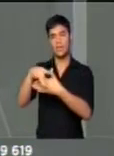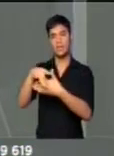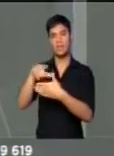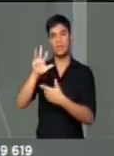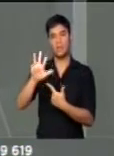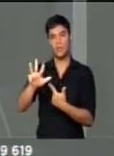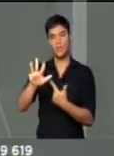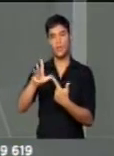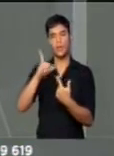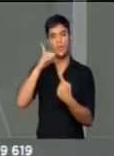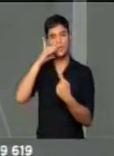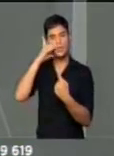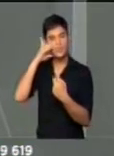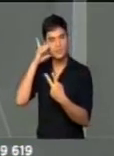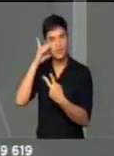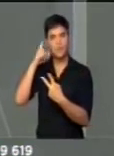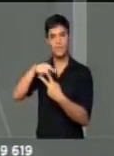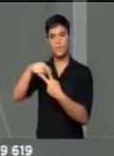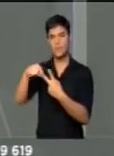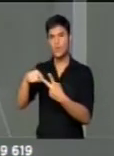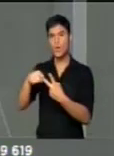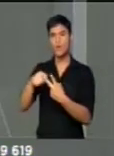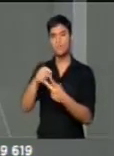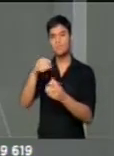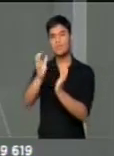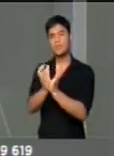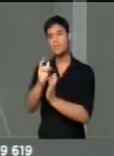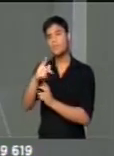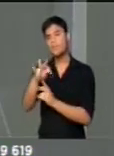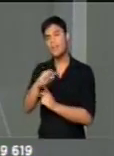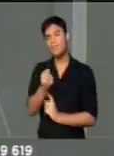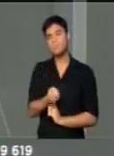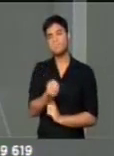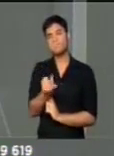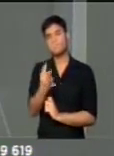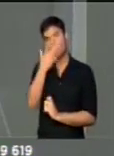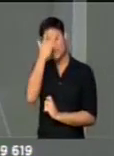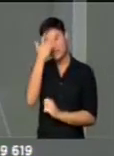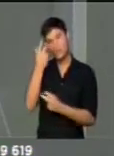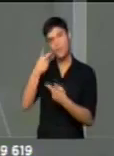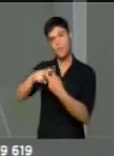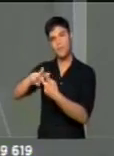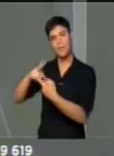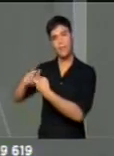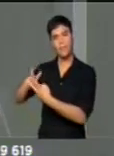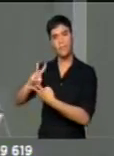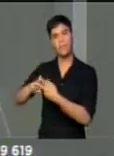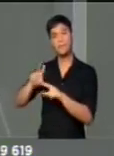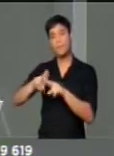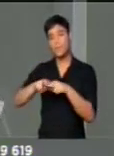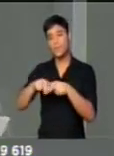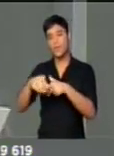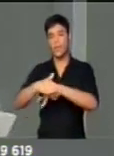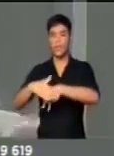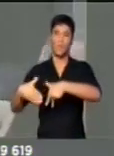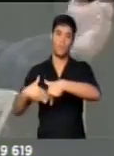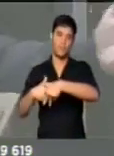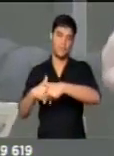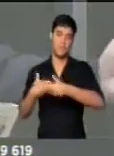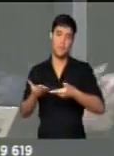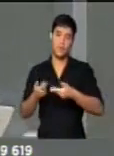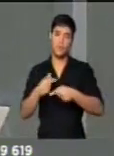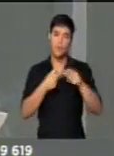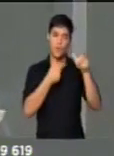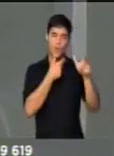Rousseff, diversos integrantes presos por corrupção. Então, senhor presidente, o que o